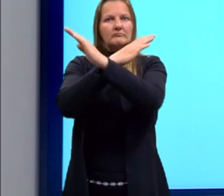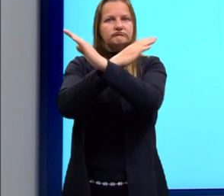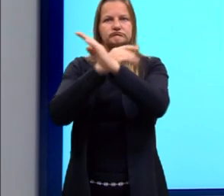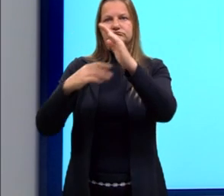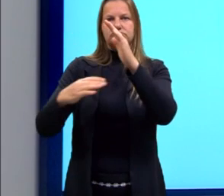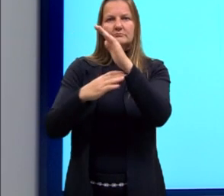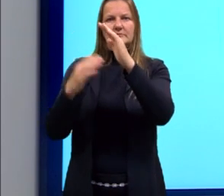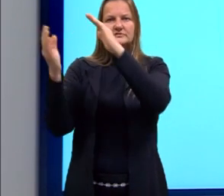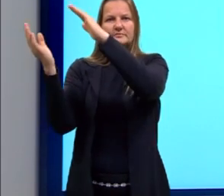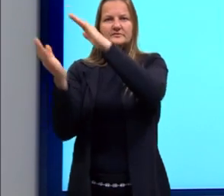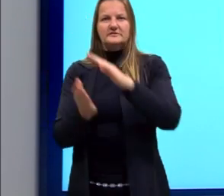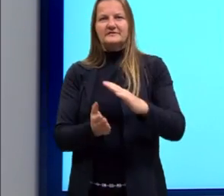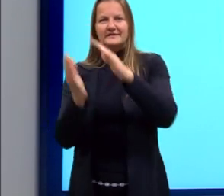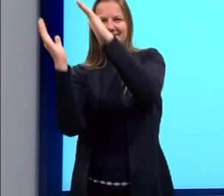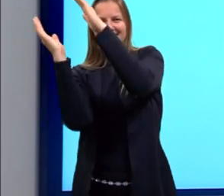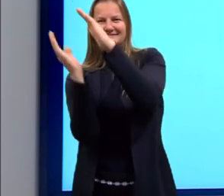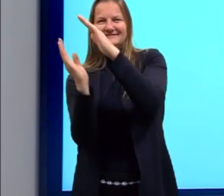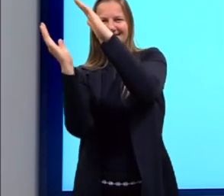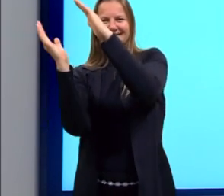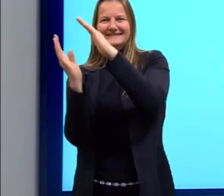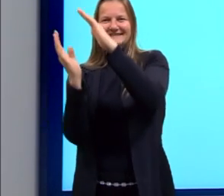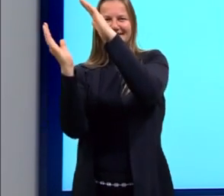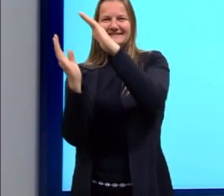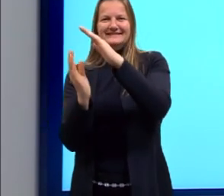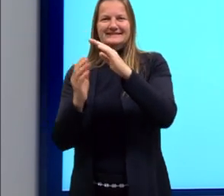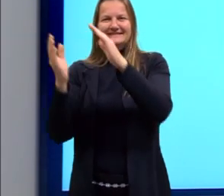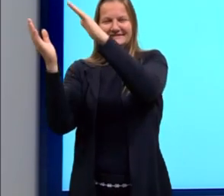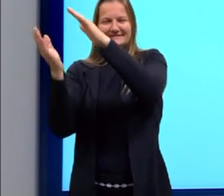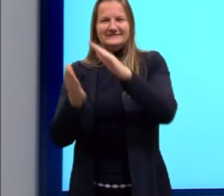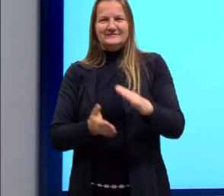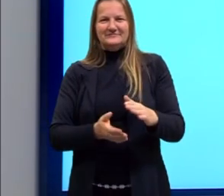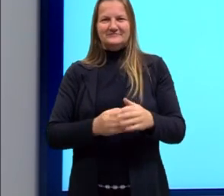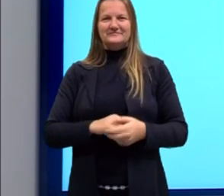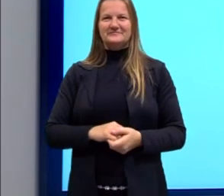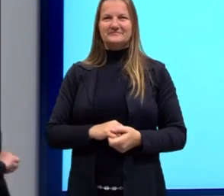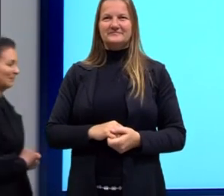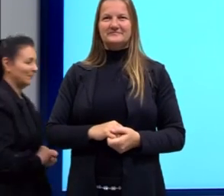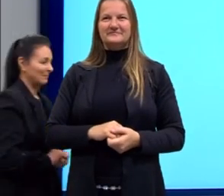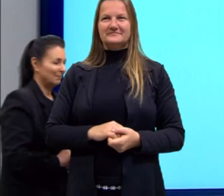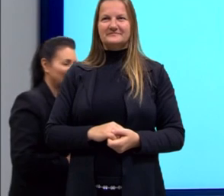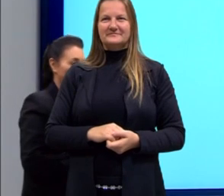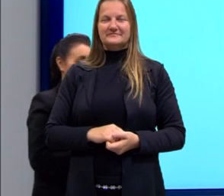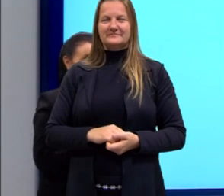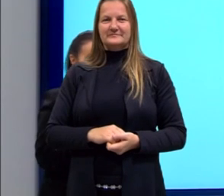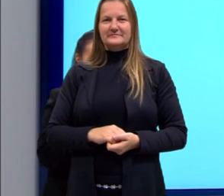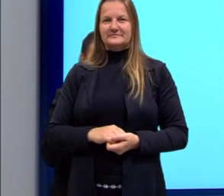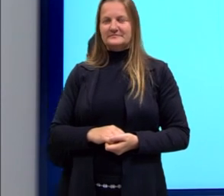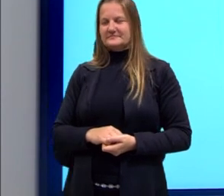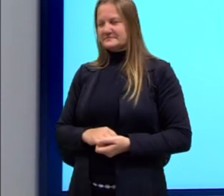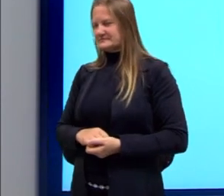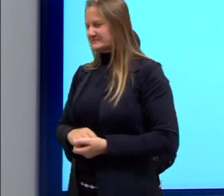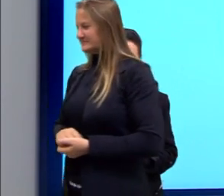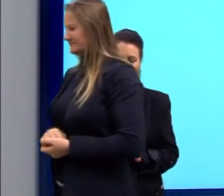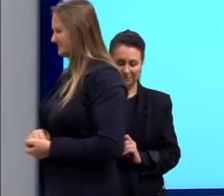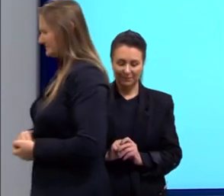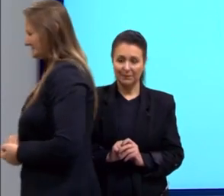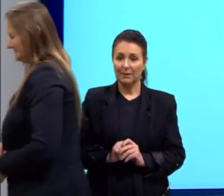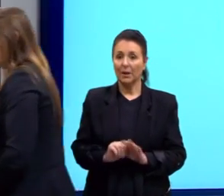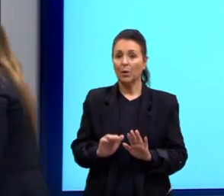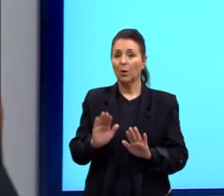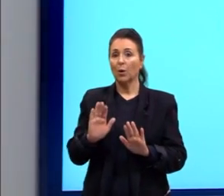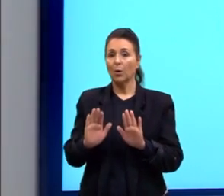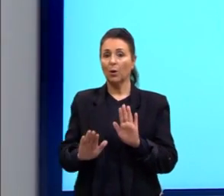nenhum. Tá sempre que nós construirmos estas retas conforme